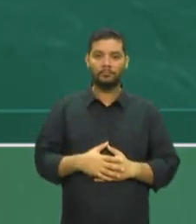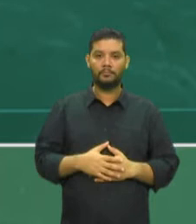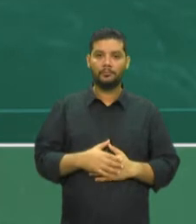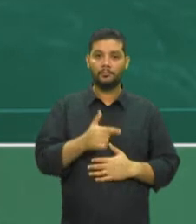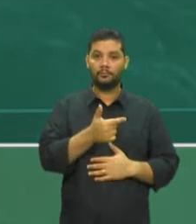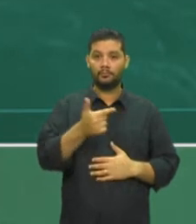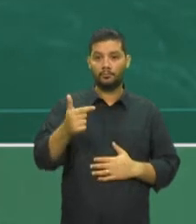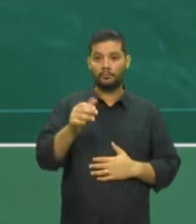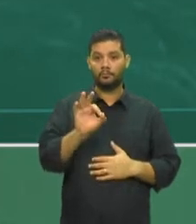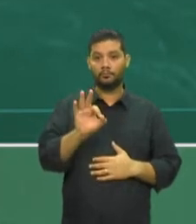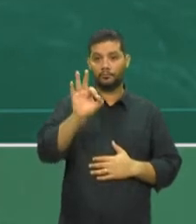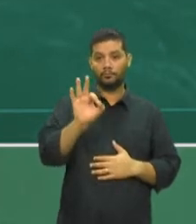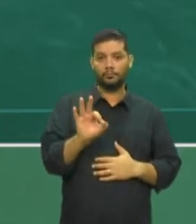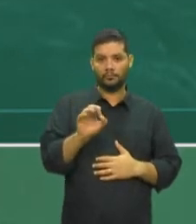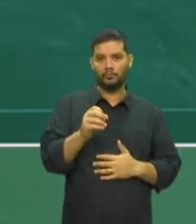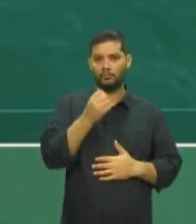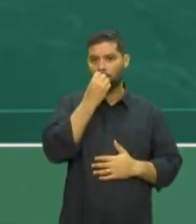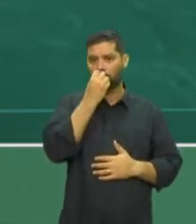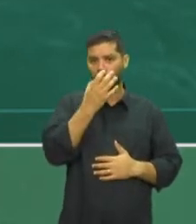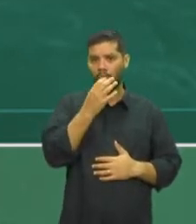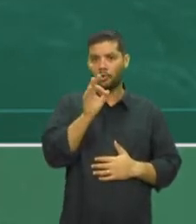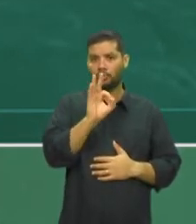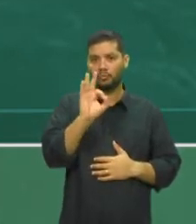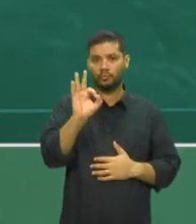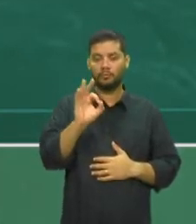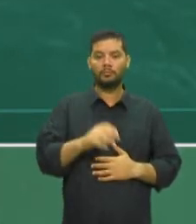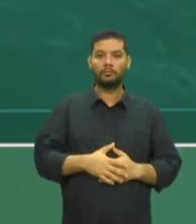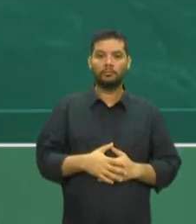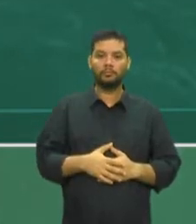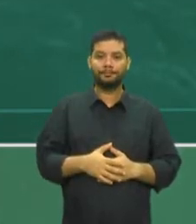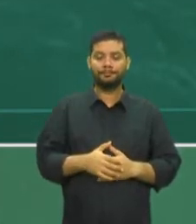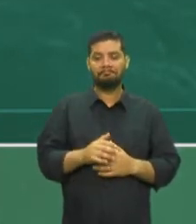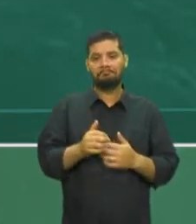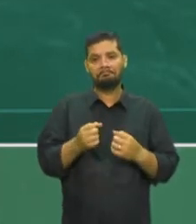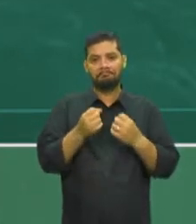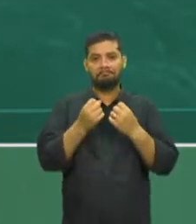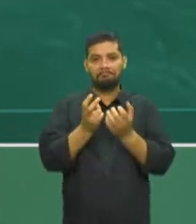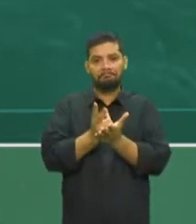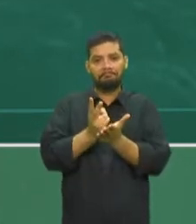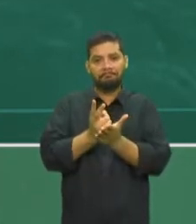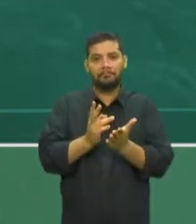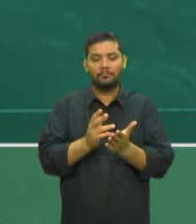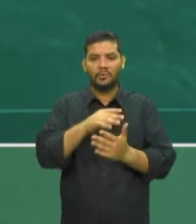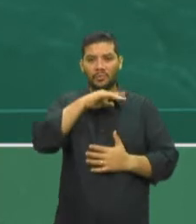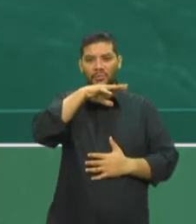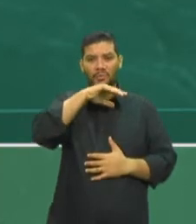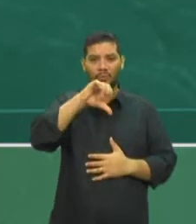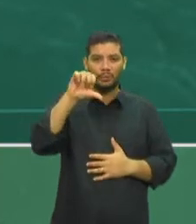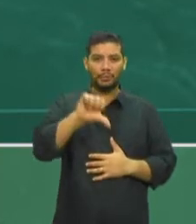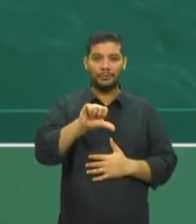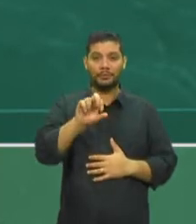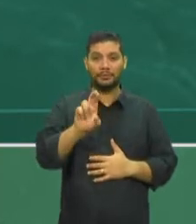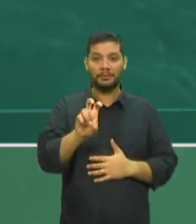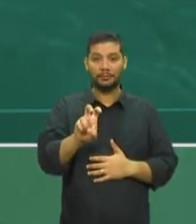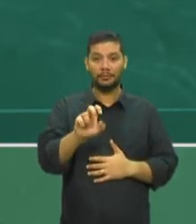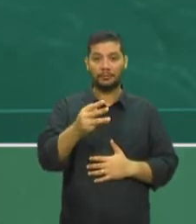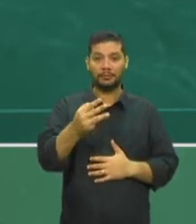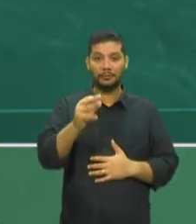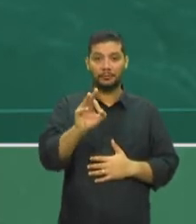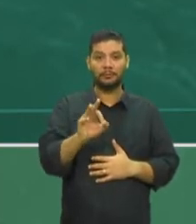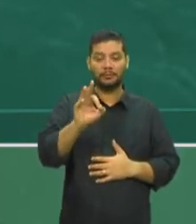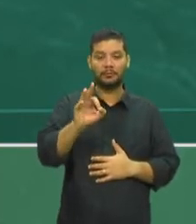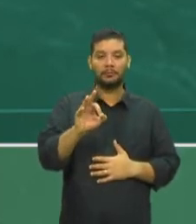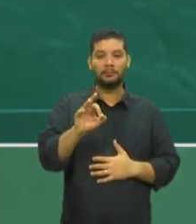22% consideram ótimo ou bom, regular 23%, ruim e péssimo 53%,